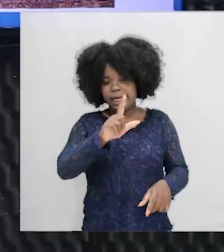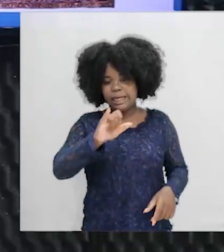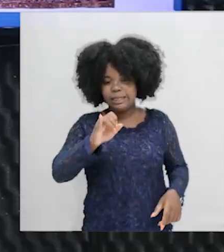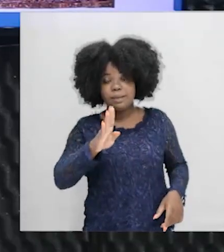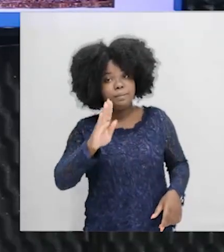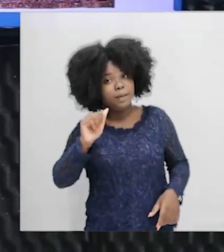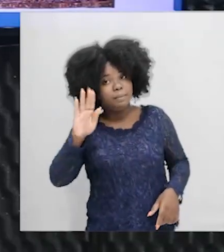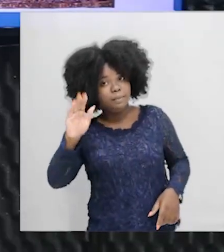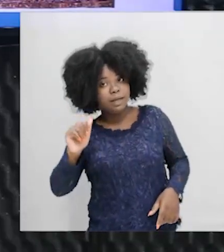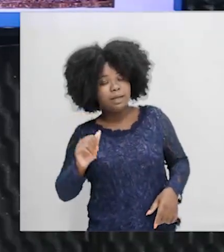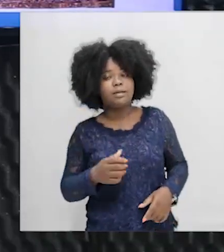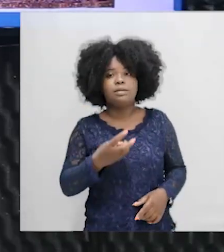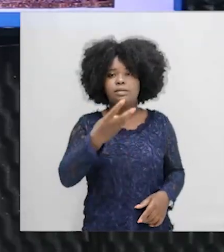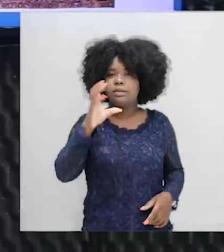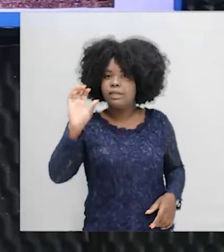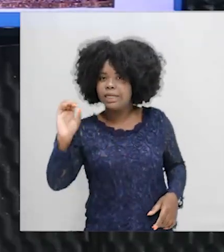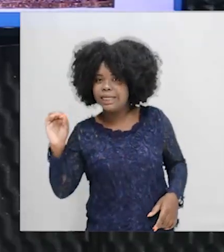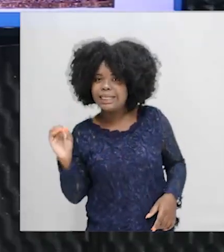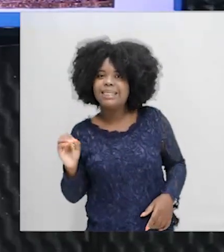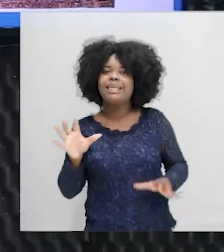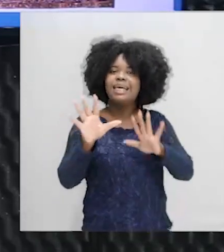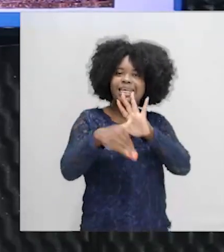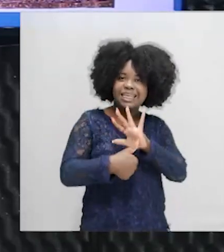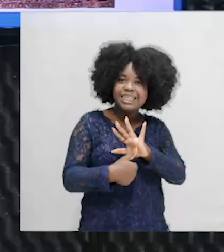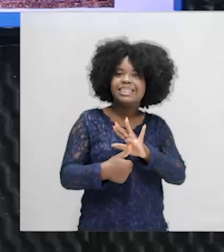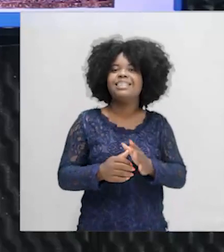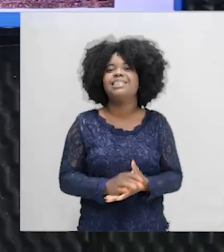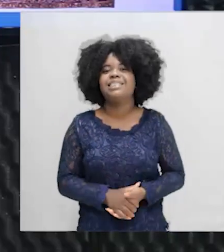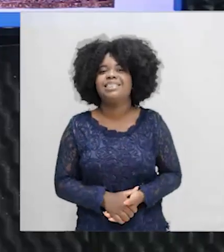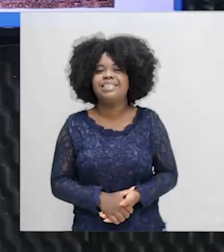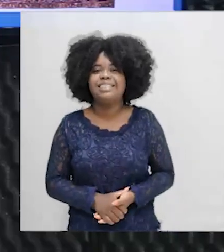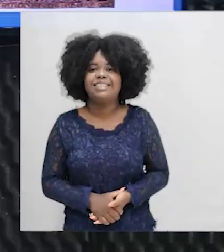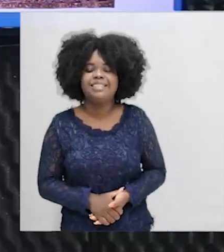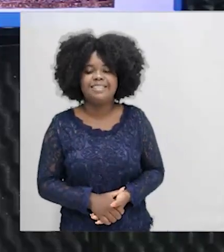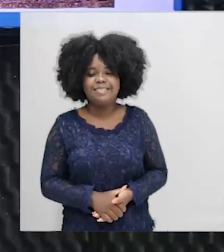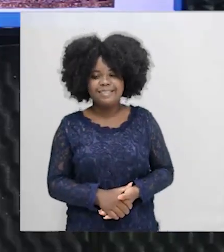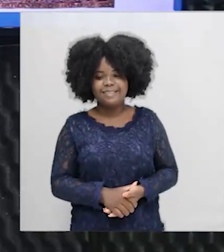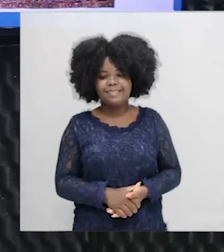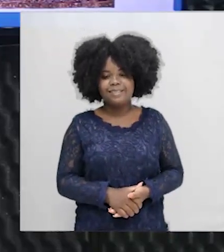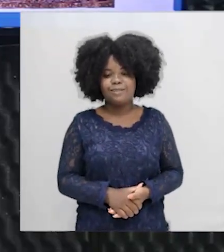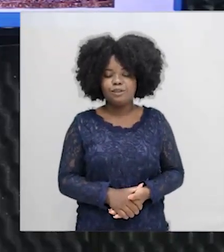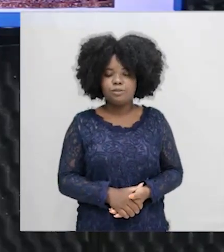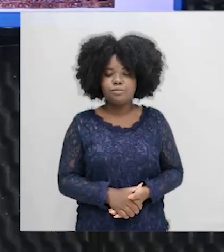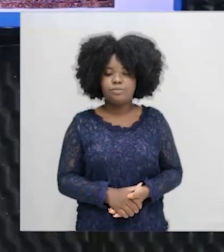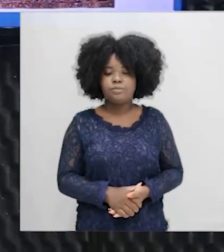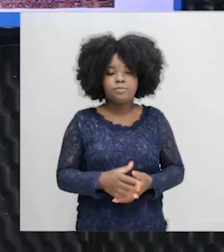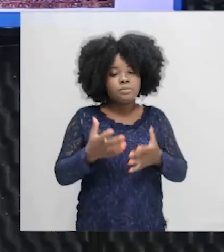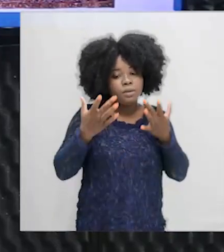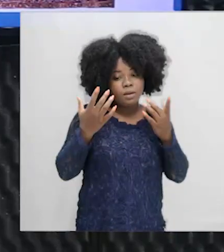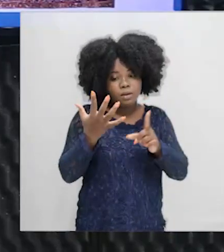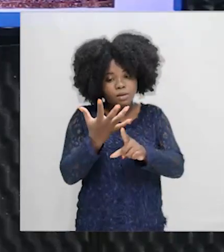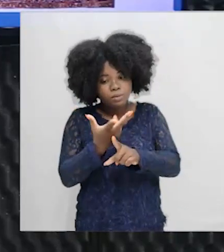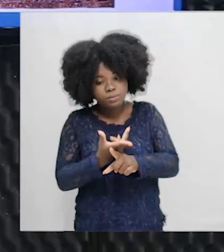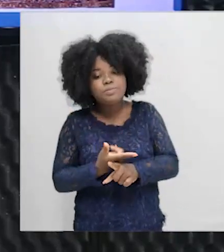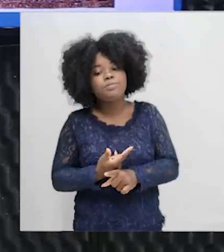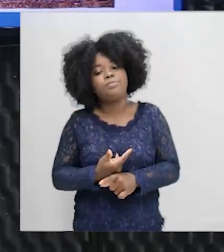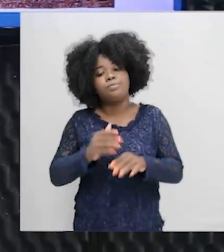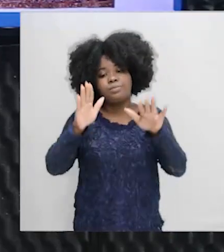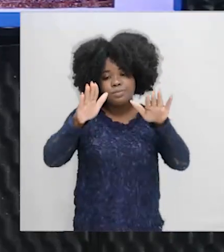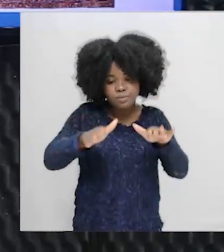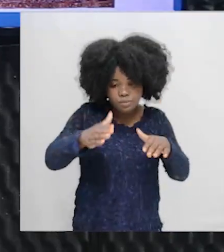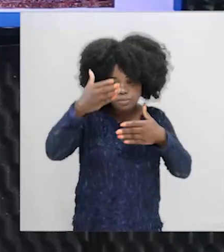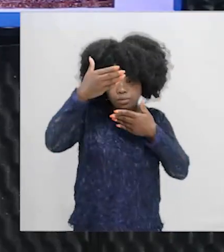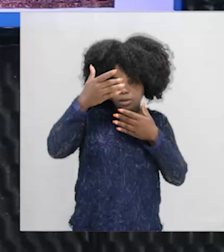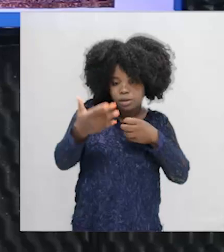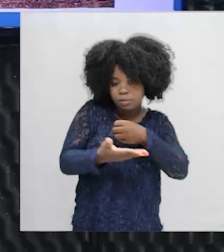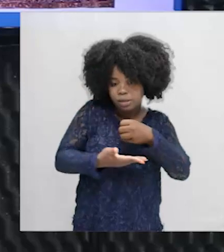os 340, sei lá quantos ladrões são, eu não tenho certeza disso. Bom, gente, a arte islâmica ela é a base disso, só que a gente